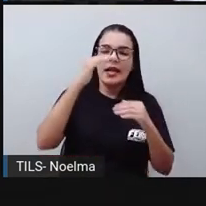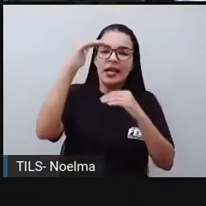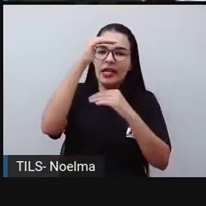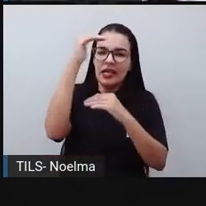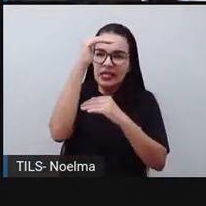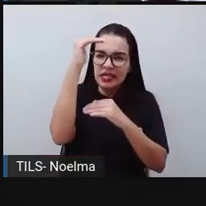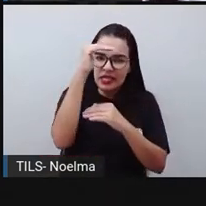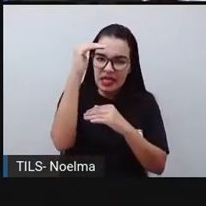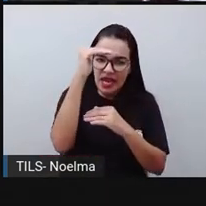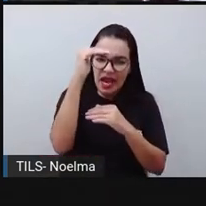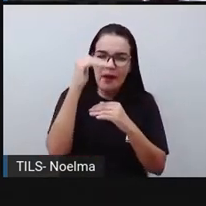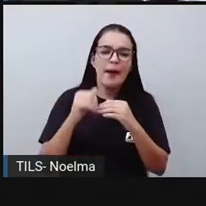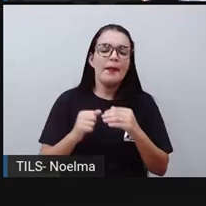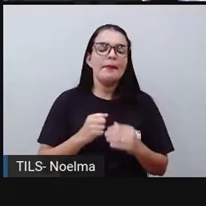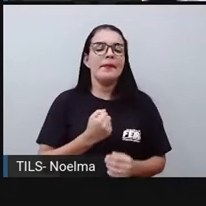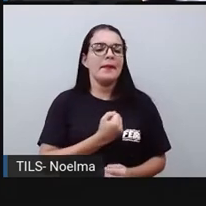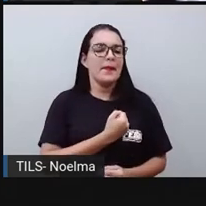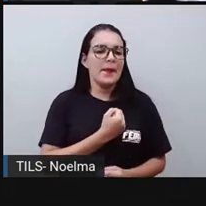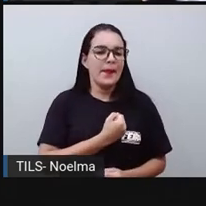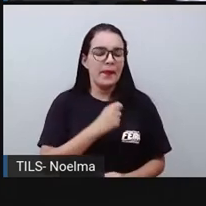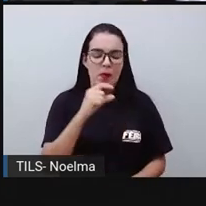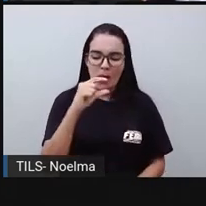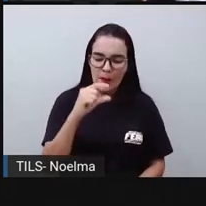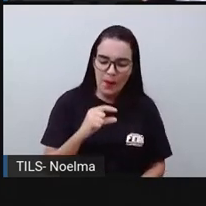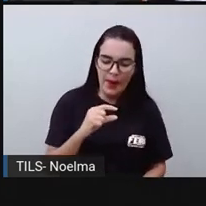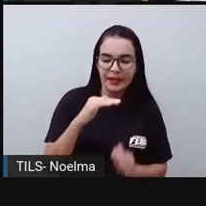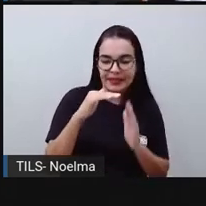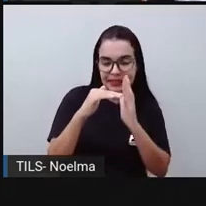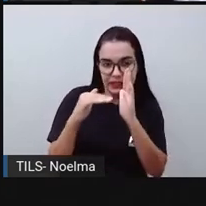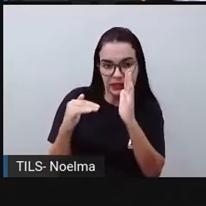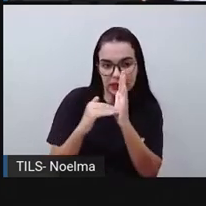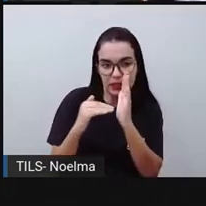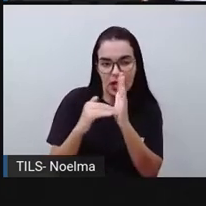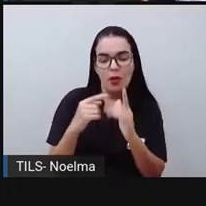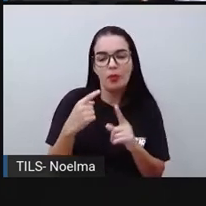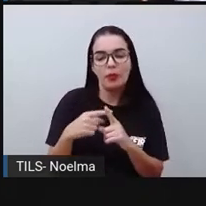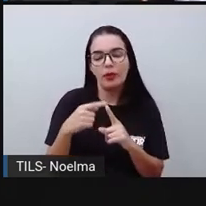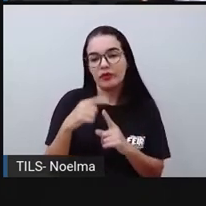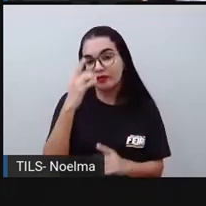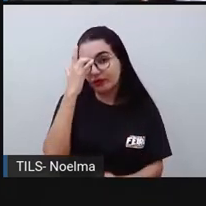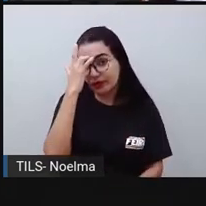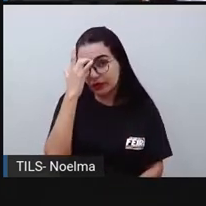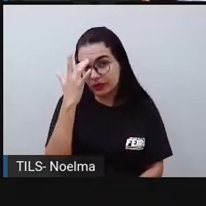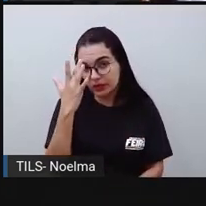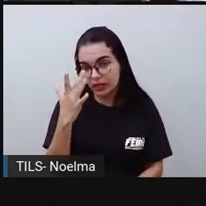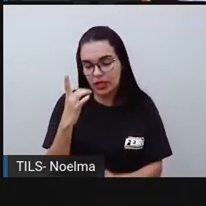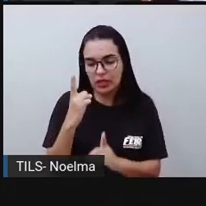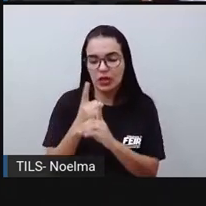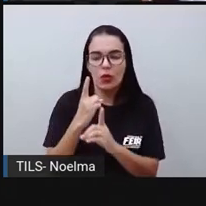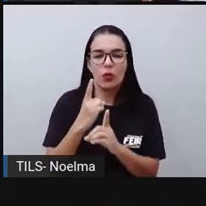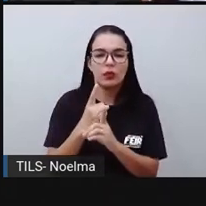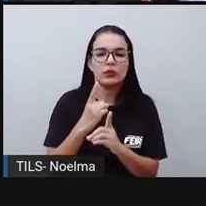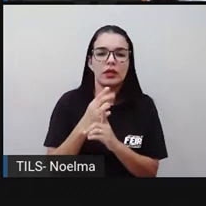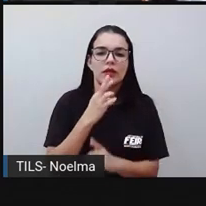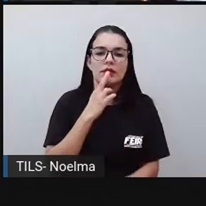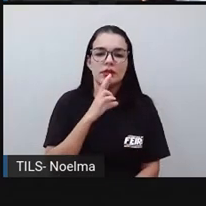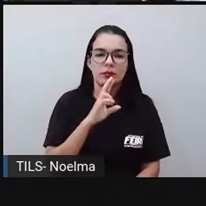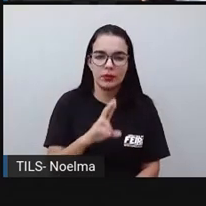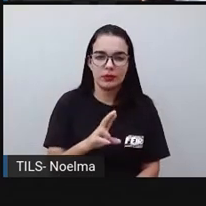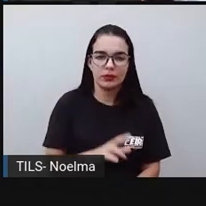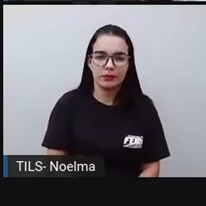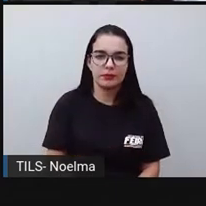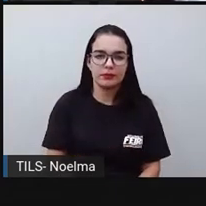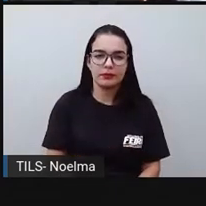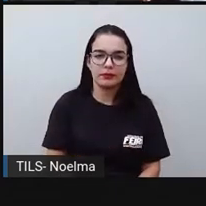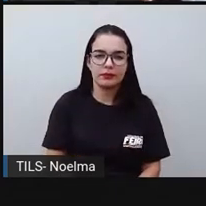maior na parte de cima, porque vai facilitar na hora de encontrarmos o resultado. Lembra